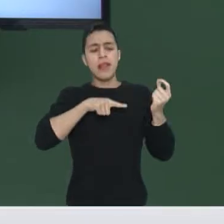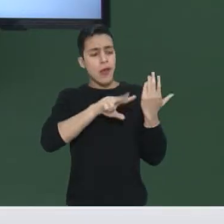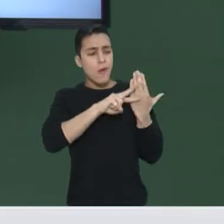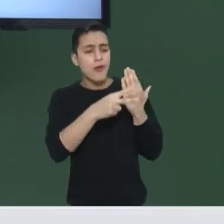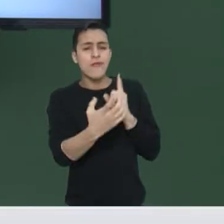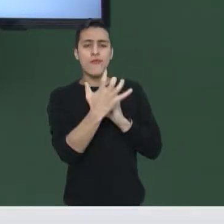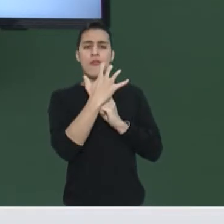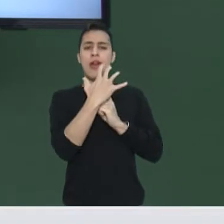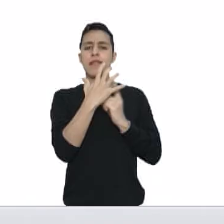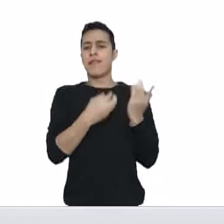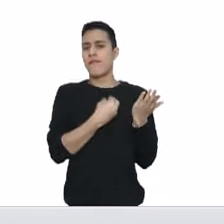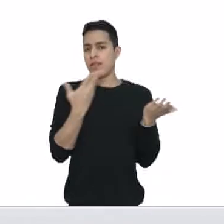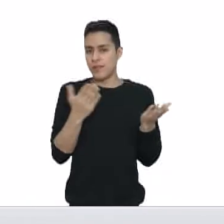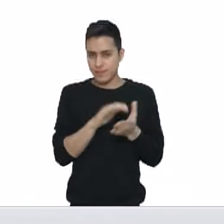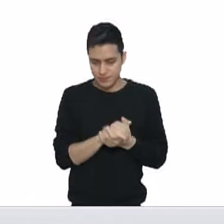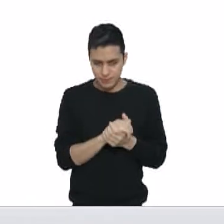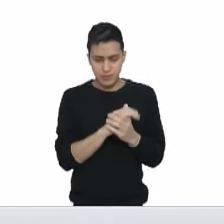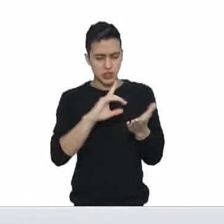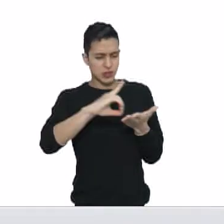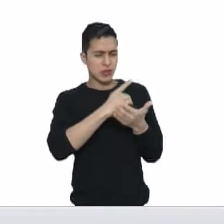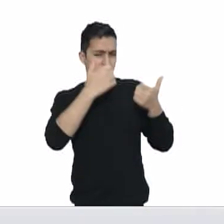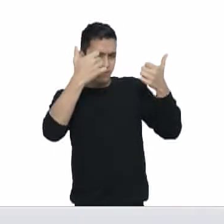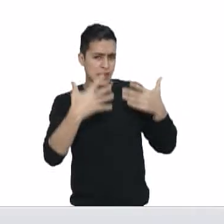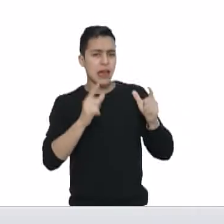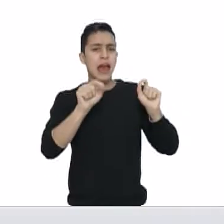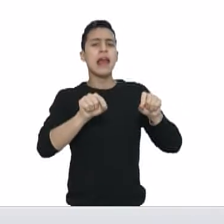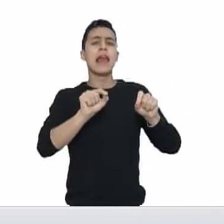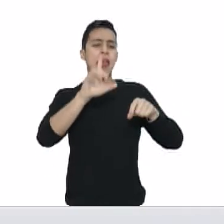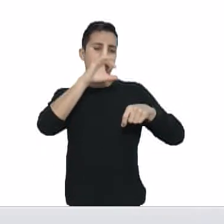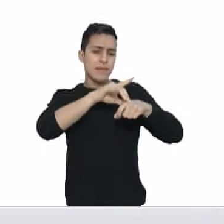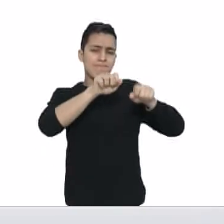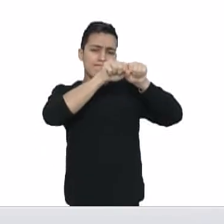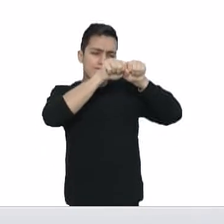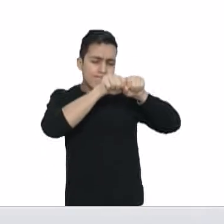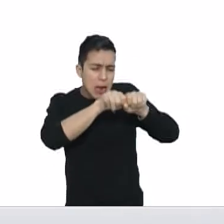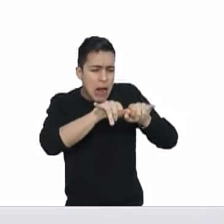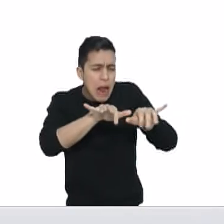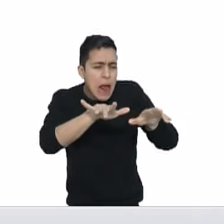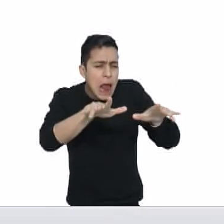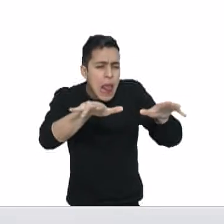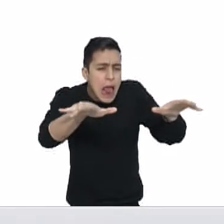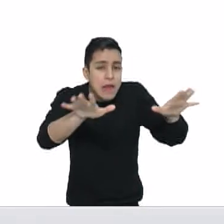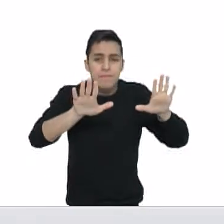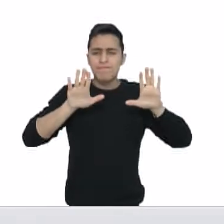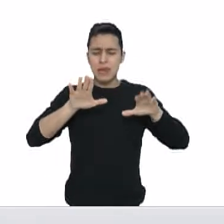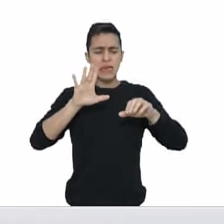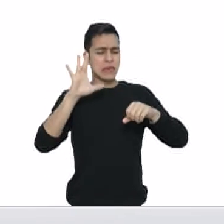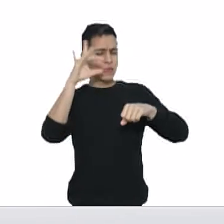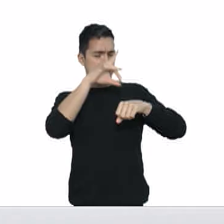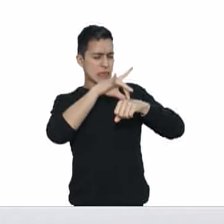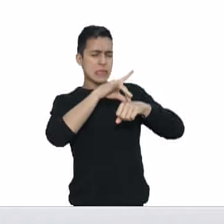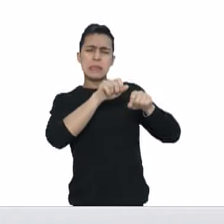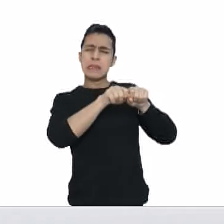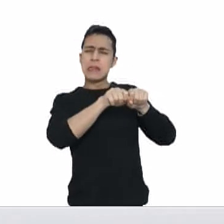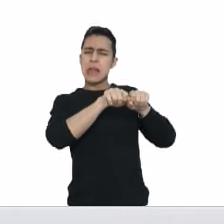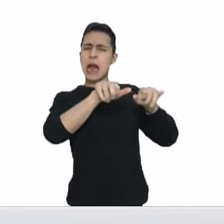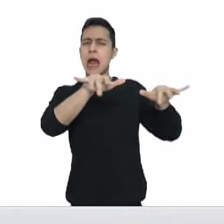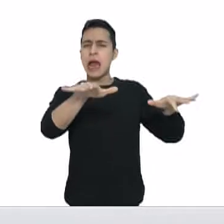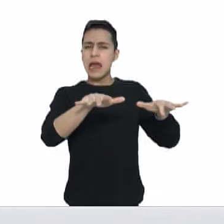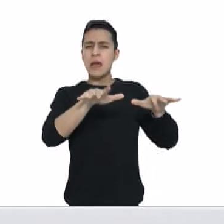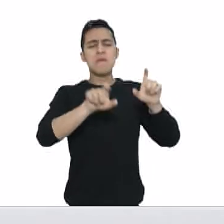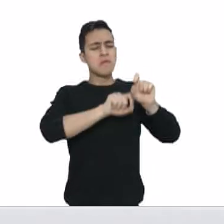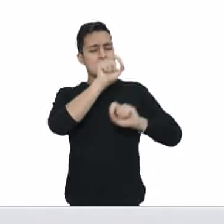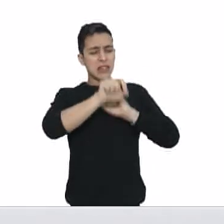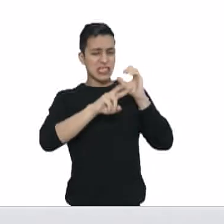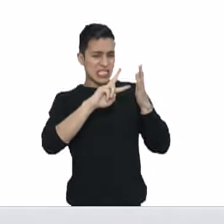o dicionário, é uma enfermidade epidêmica amplamente disseminada. Uma enfermidade epidêmica é